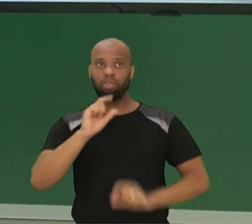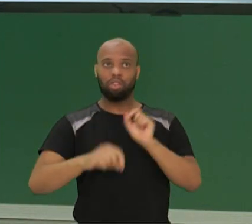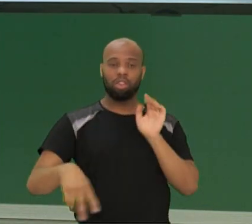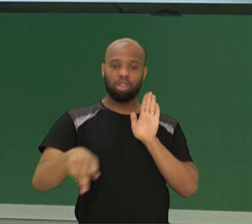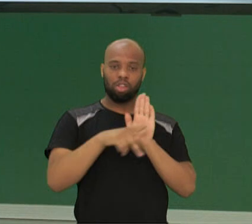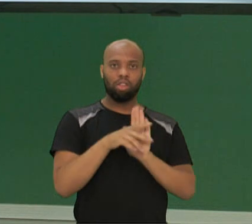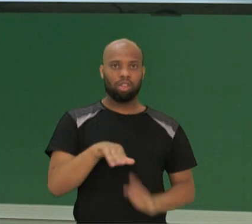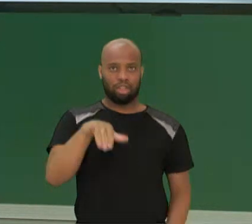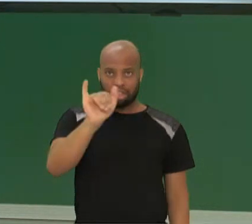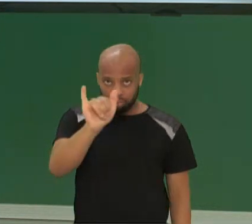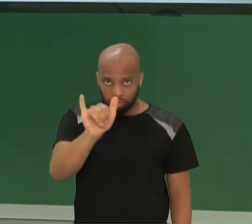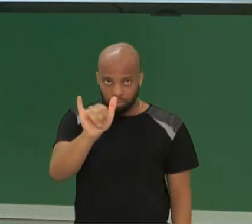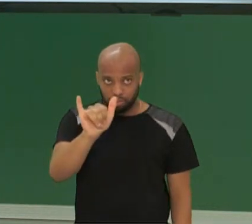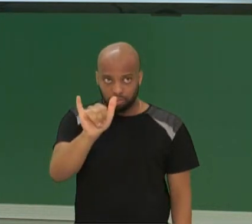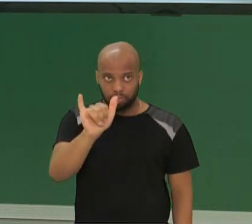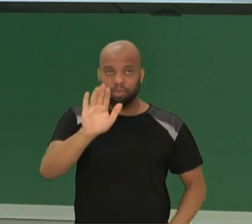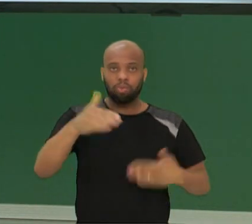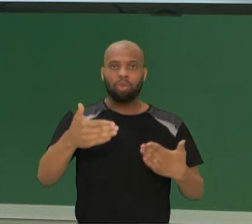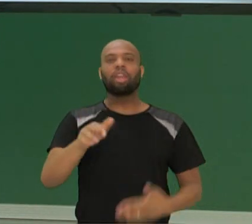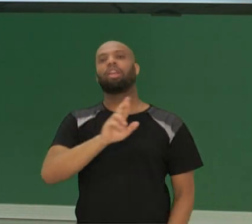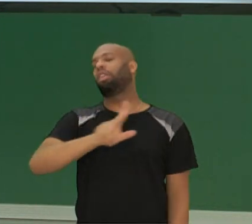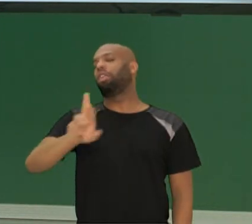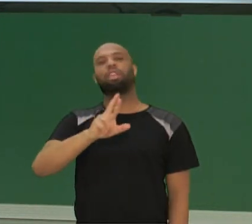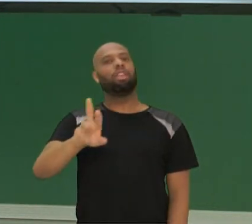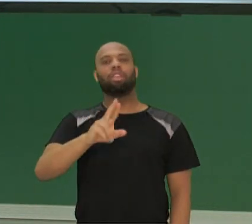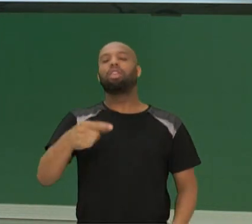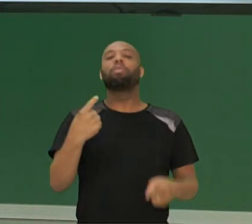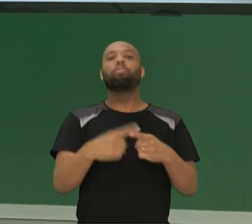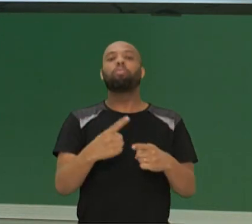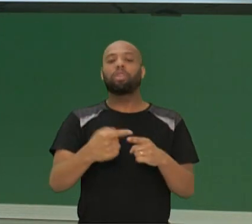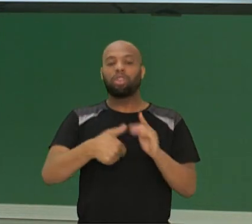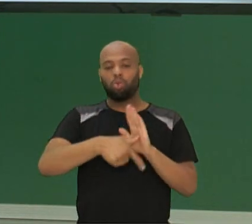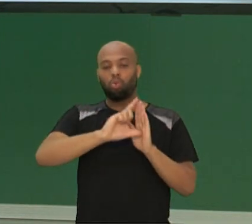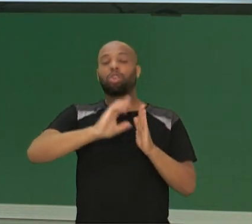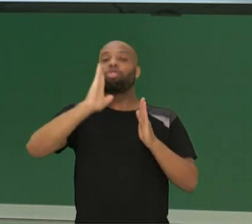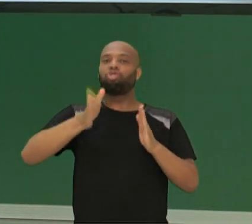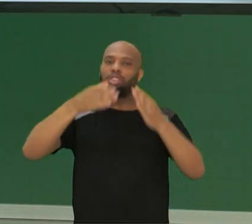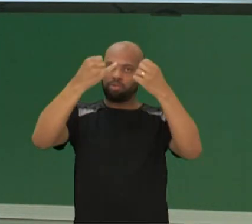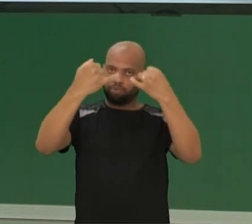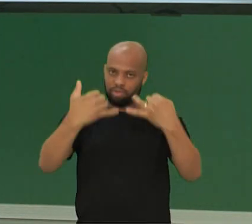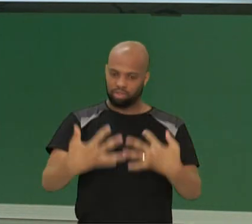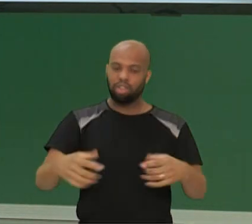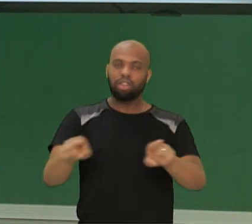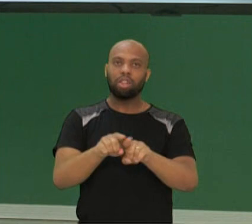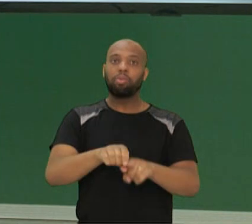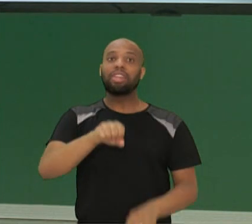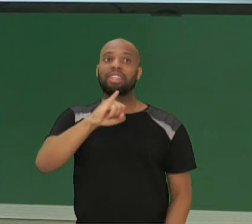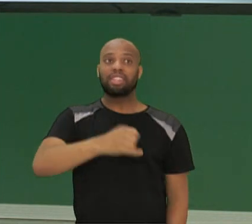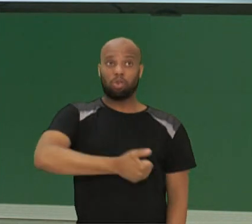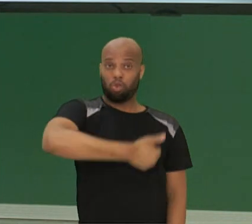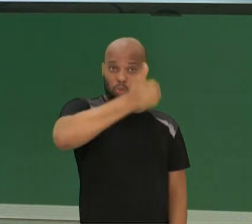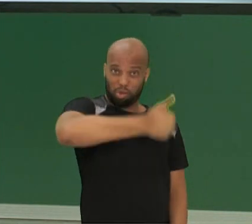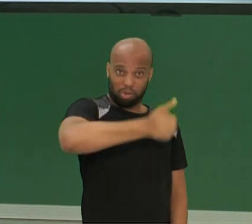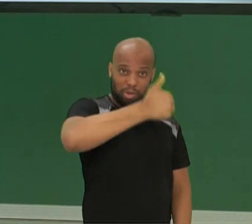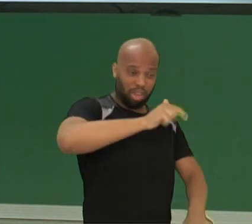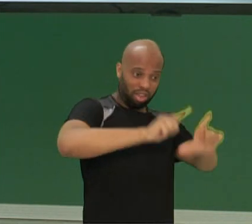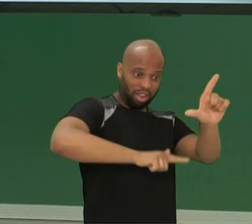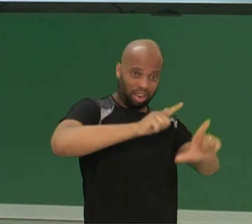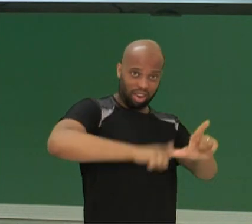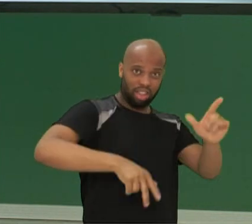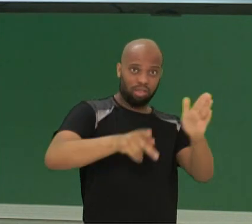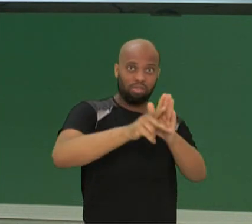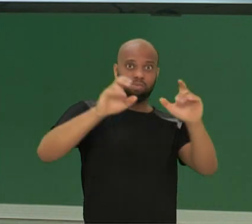pertencem ao eixo y. Também não, porque como eu comentei no começo da resolução, se o primeiro termo